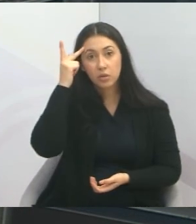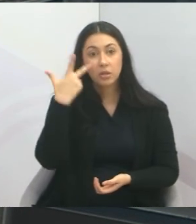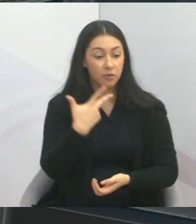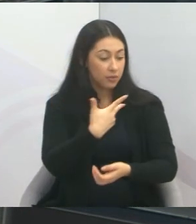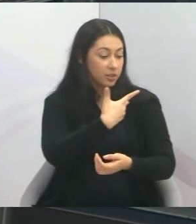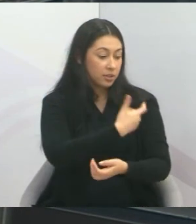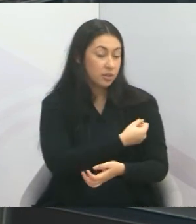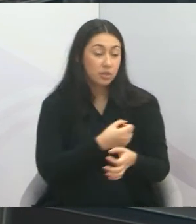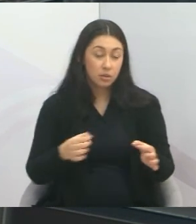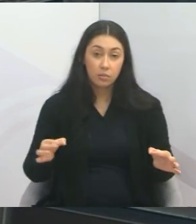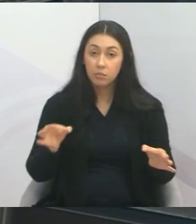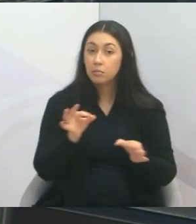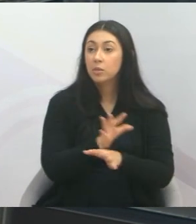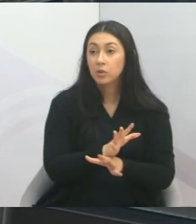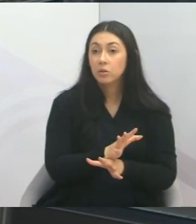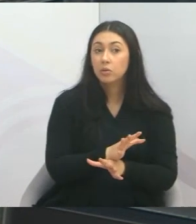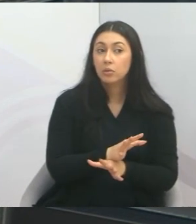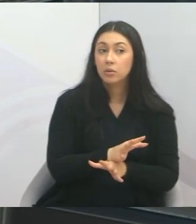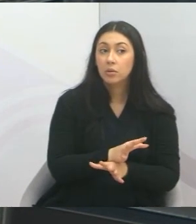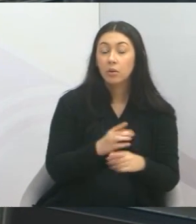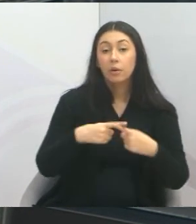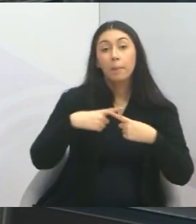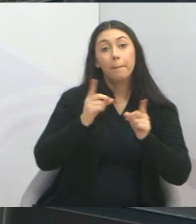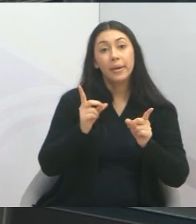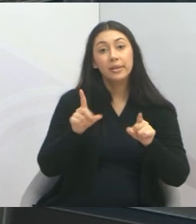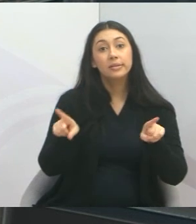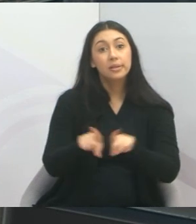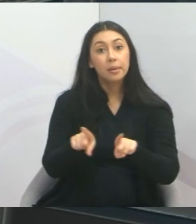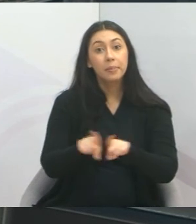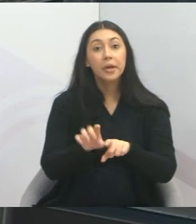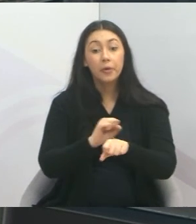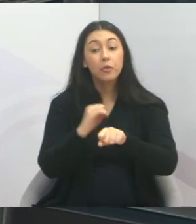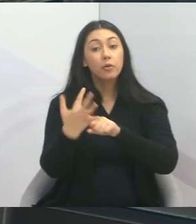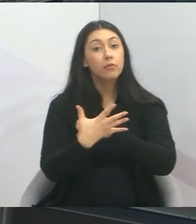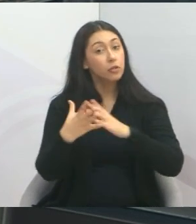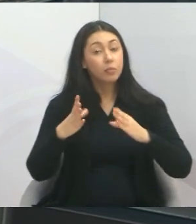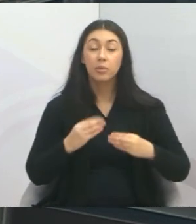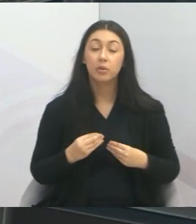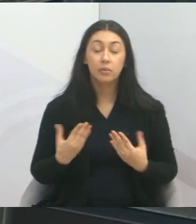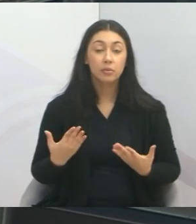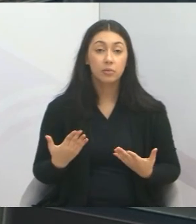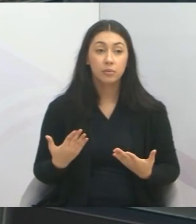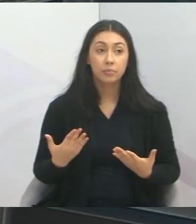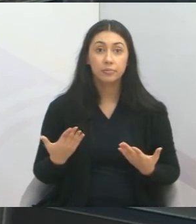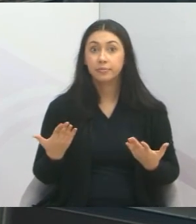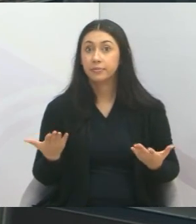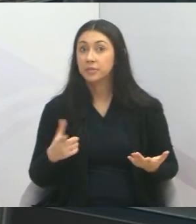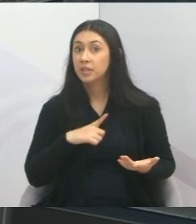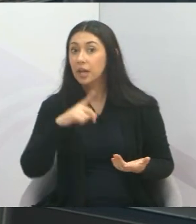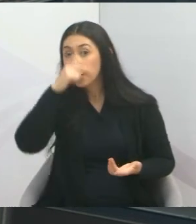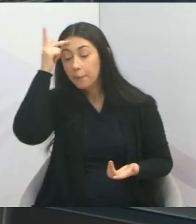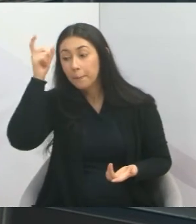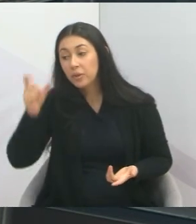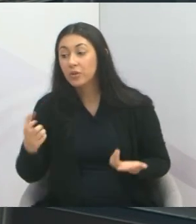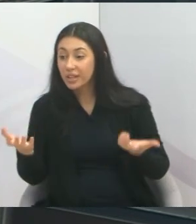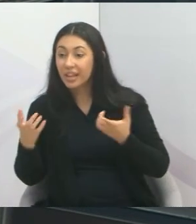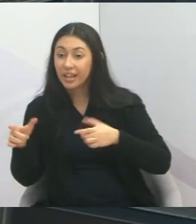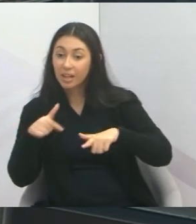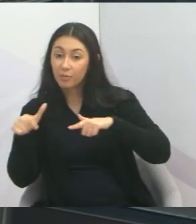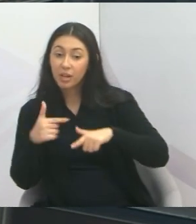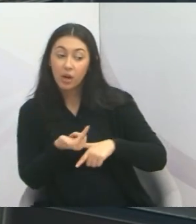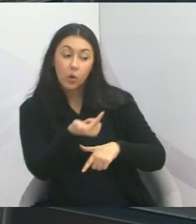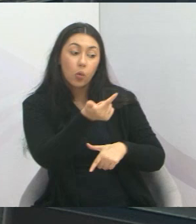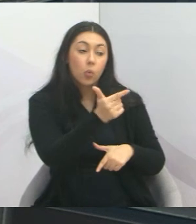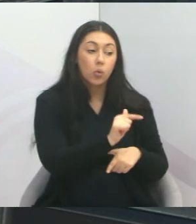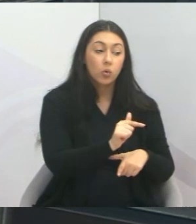tomaram as duas doses e tiveram novamente convide então tem servidor que a voltar se